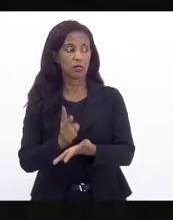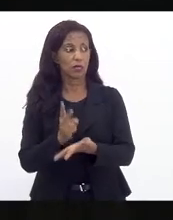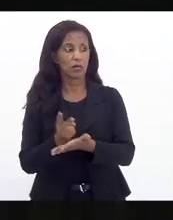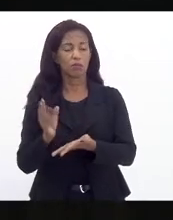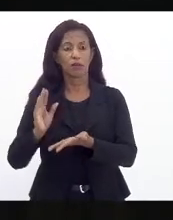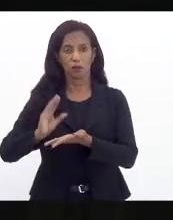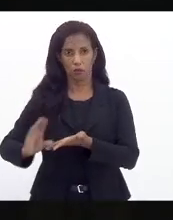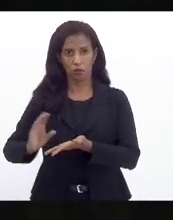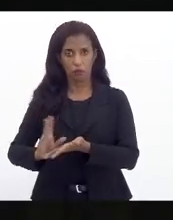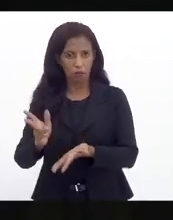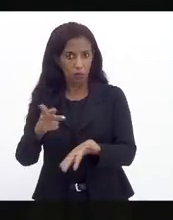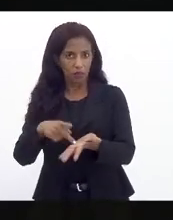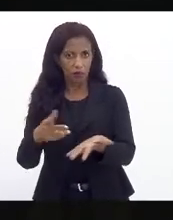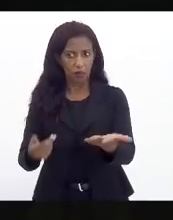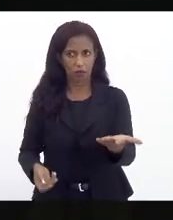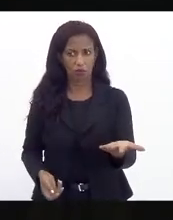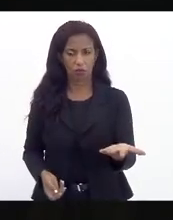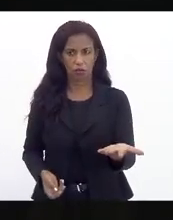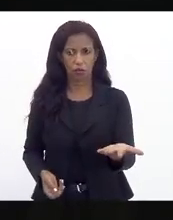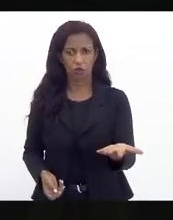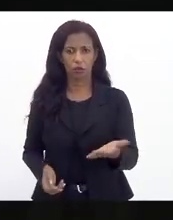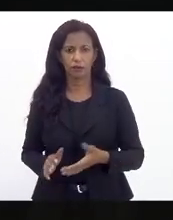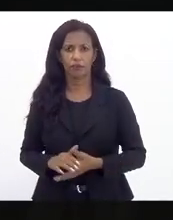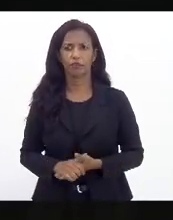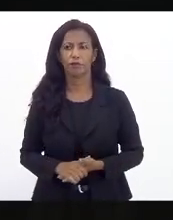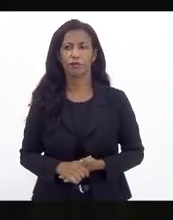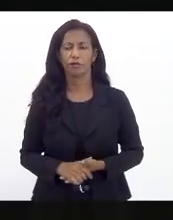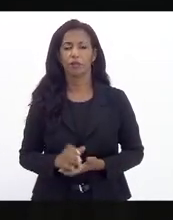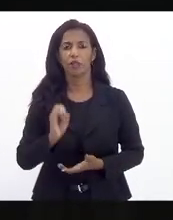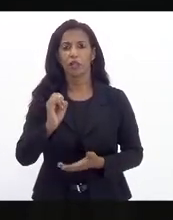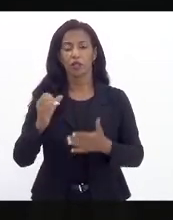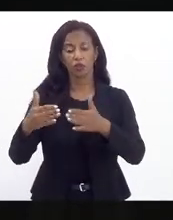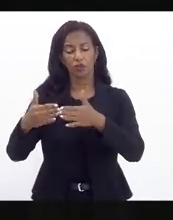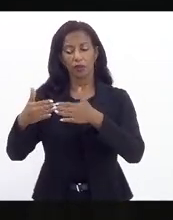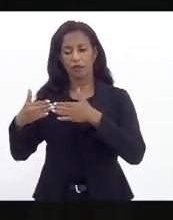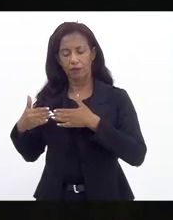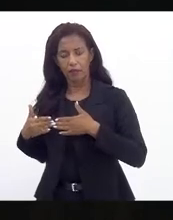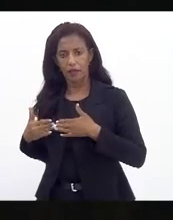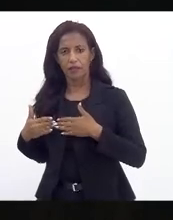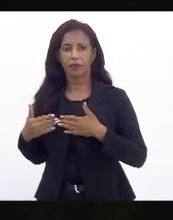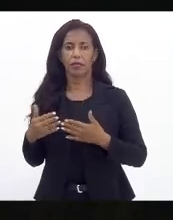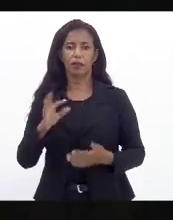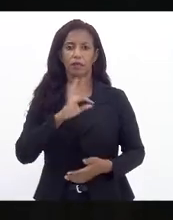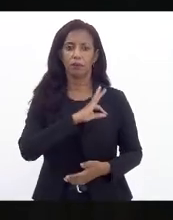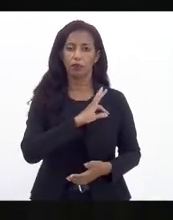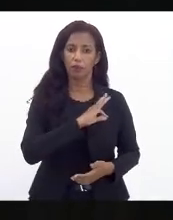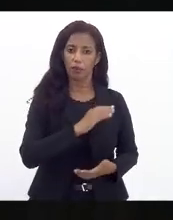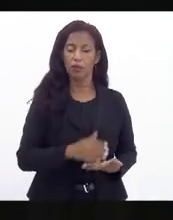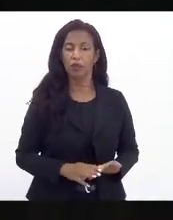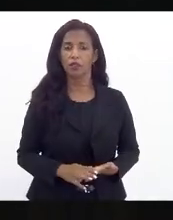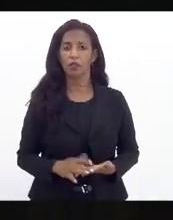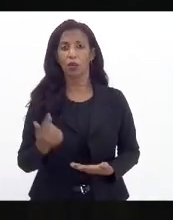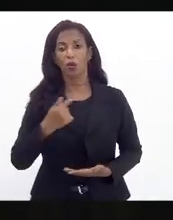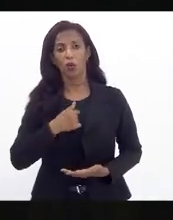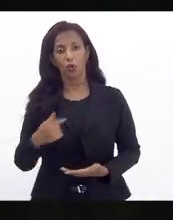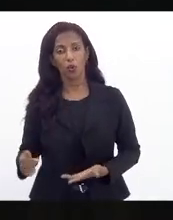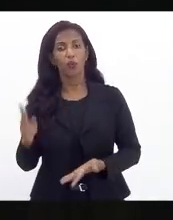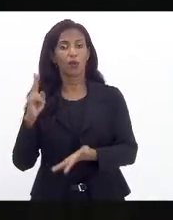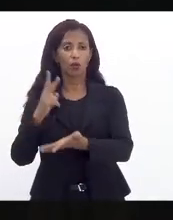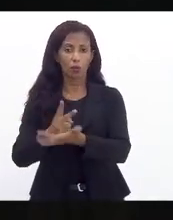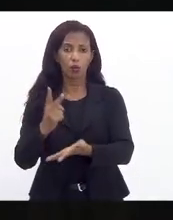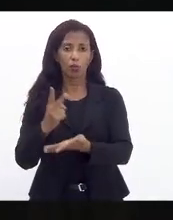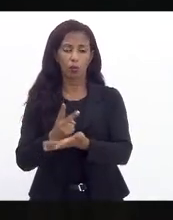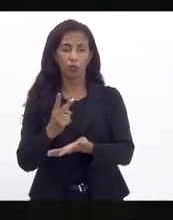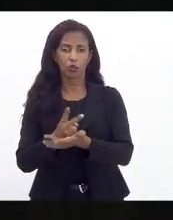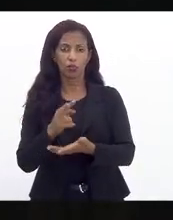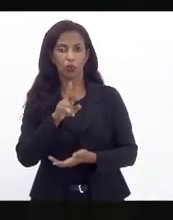contribui na verdade vossa excelência hoje está por hipótese tivesse afastado ou estiver afastado da polícia o governo continua contribuindo